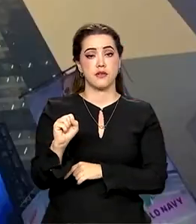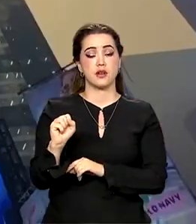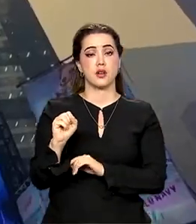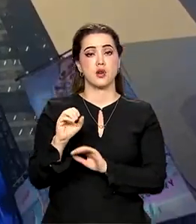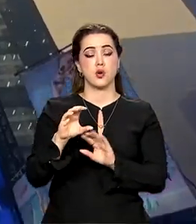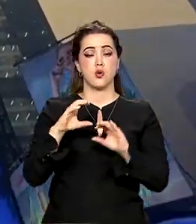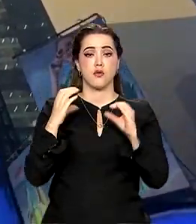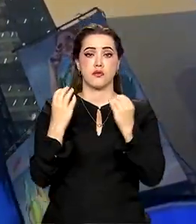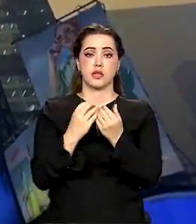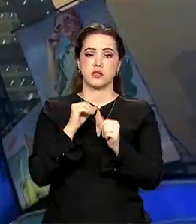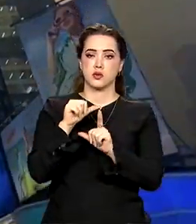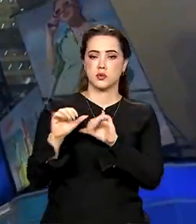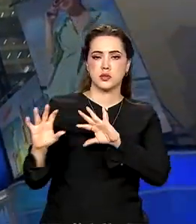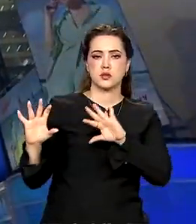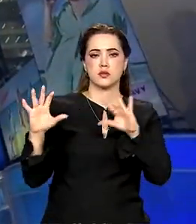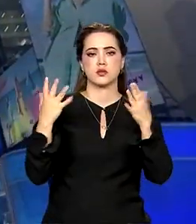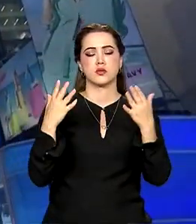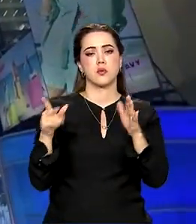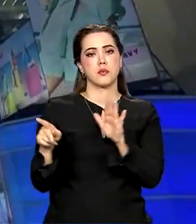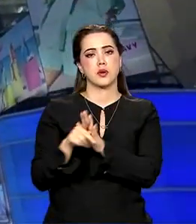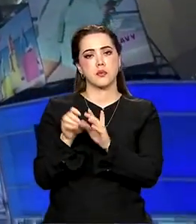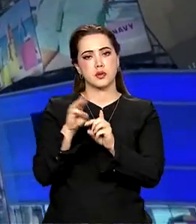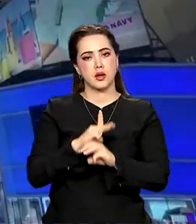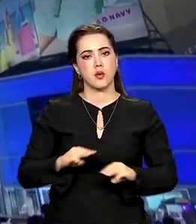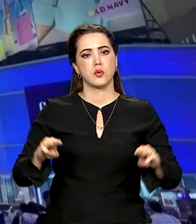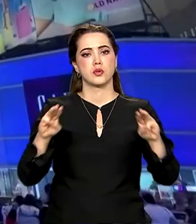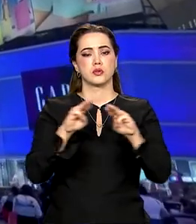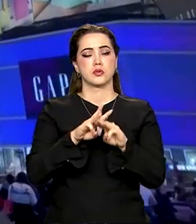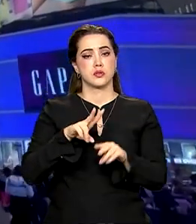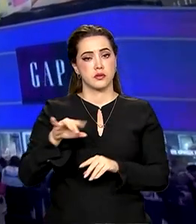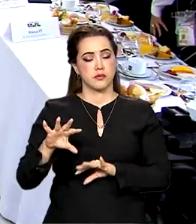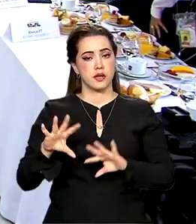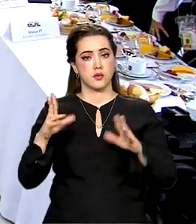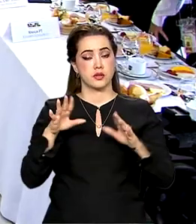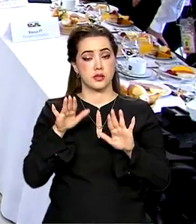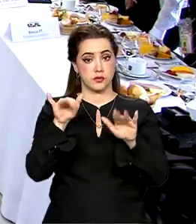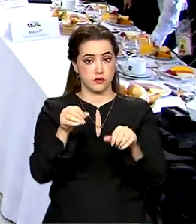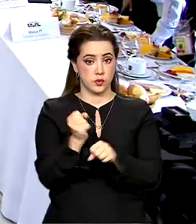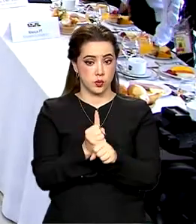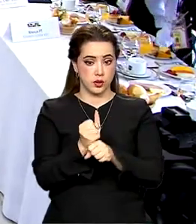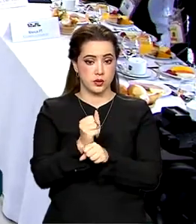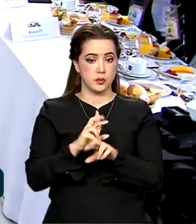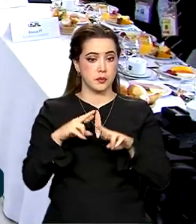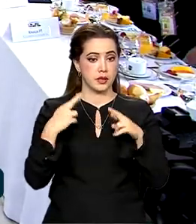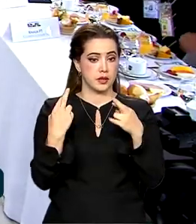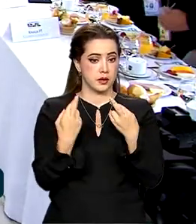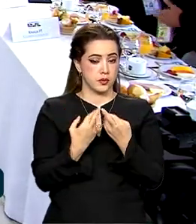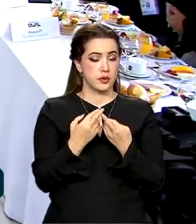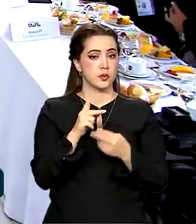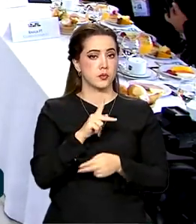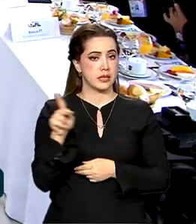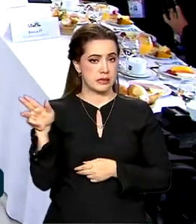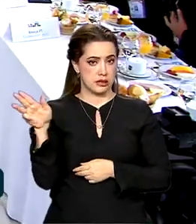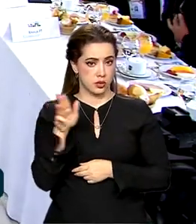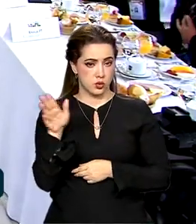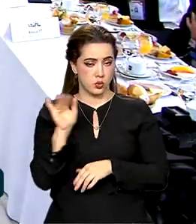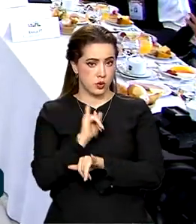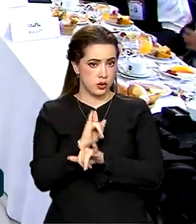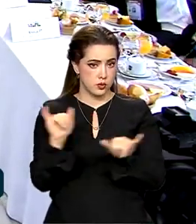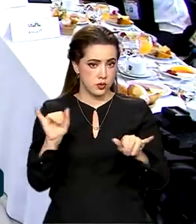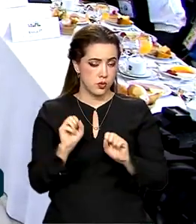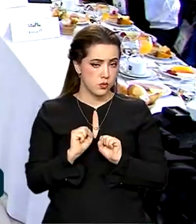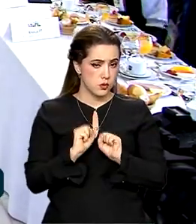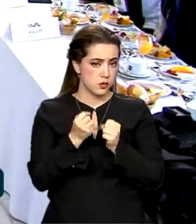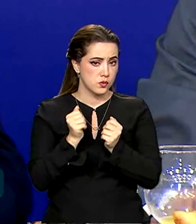Climáticas da Organização das Nações Unidas, que acontecerá no final deste ano. Para a reunião, o presidente Lula anunciou que prepara um